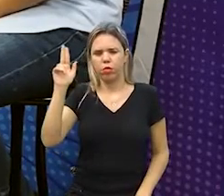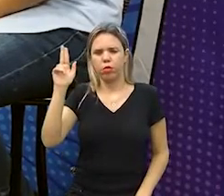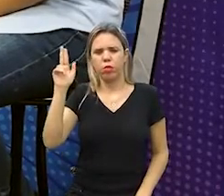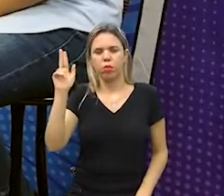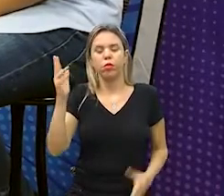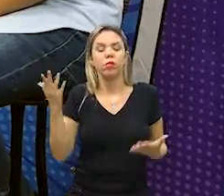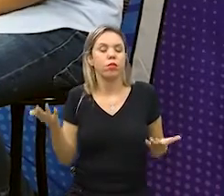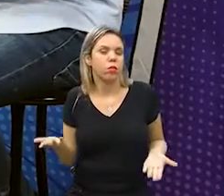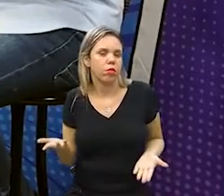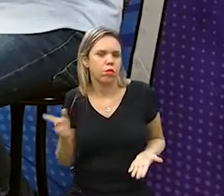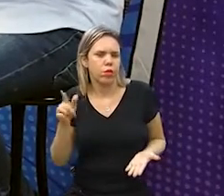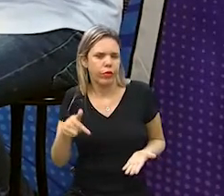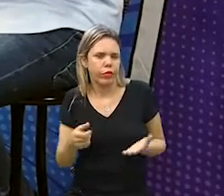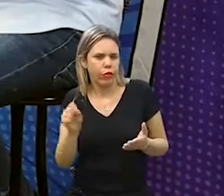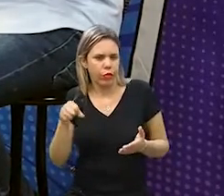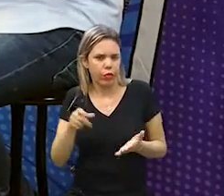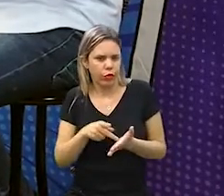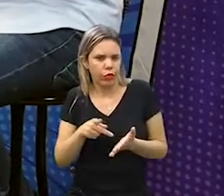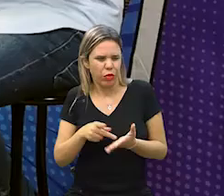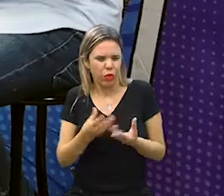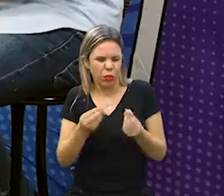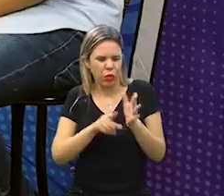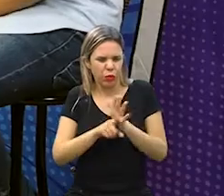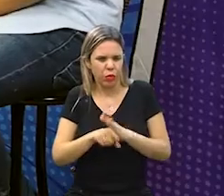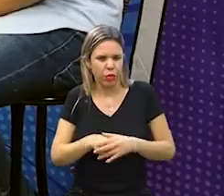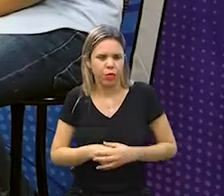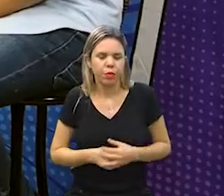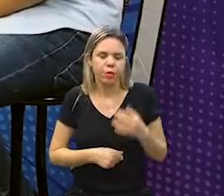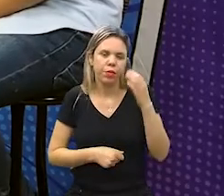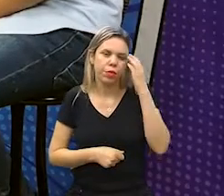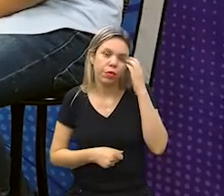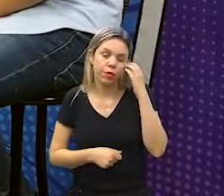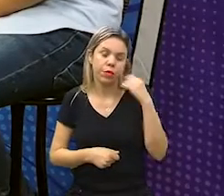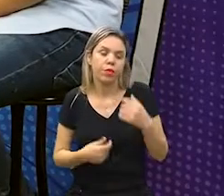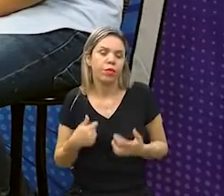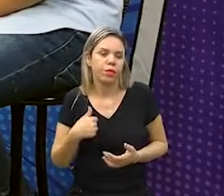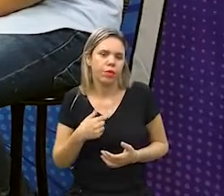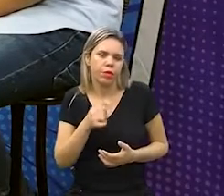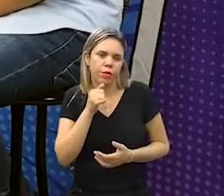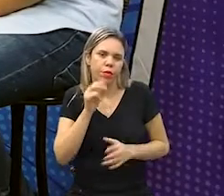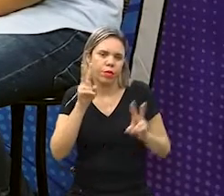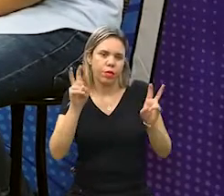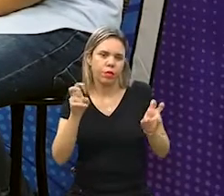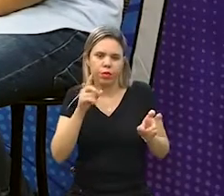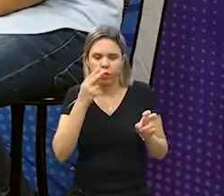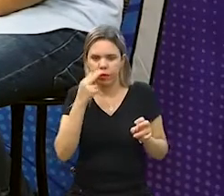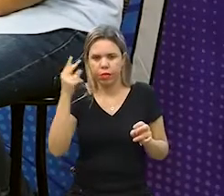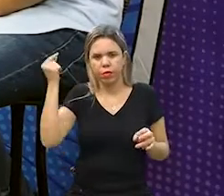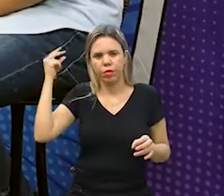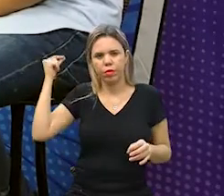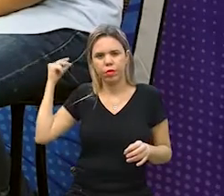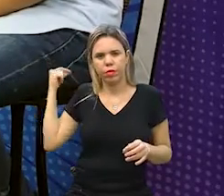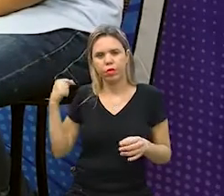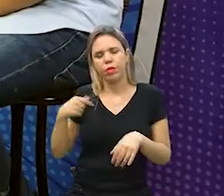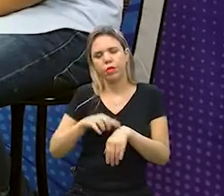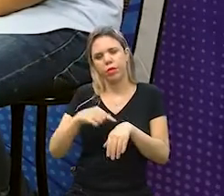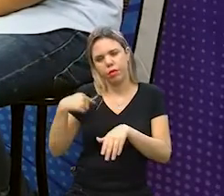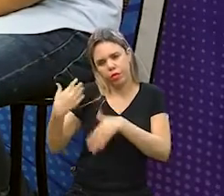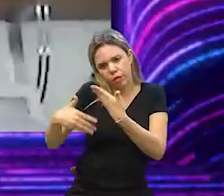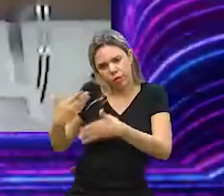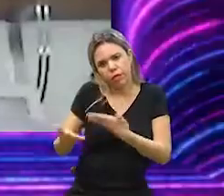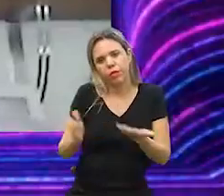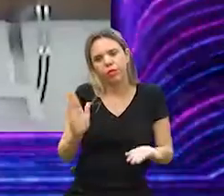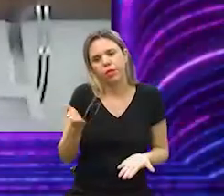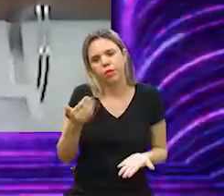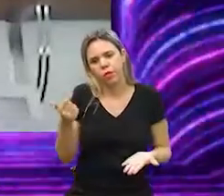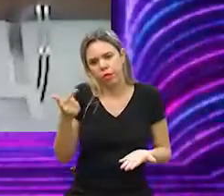né? Então, foi isso mesmo? É muita pesquisa? Sobre o nazismo eu pesquiso já há algum tempo, né?